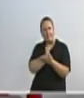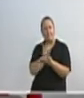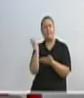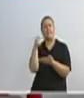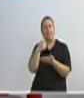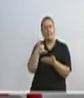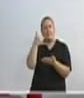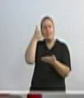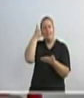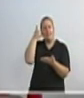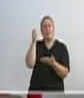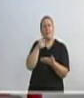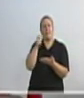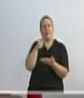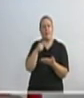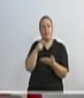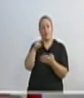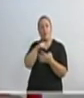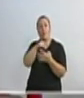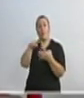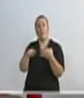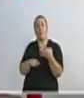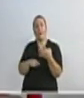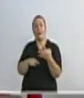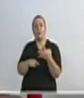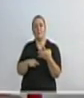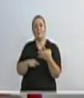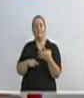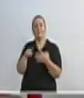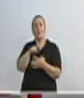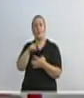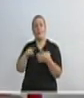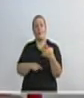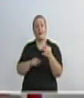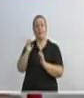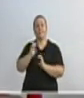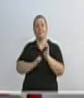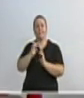telefonia das 4 operadoras. Não era apenas de uma, das 4, não tinha sinal.